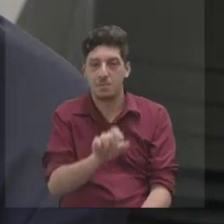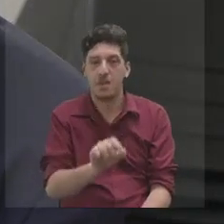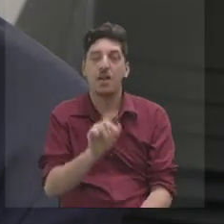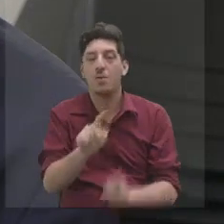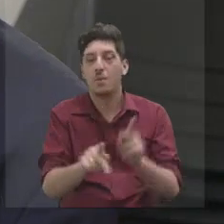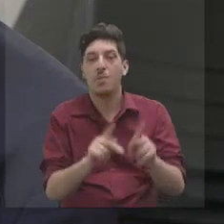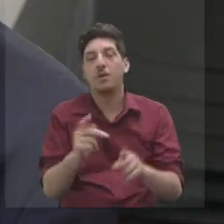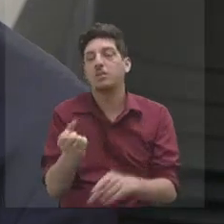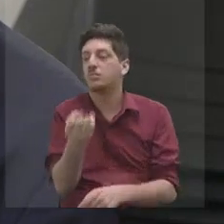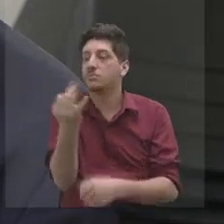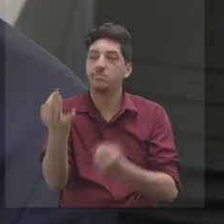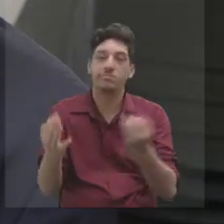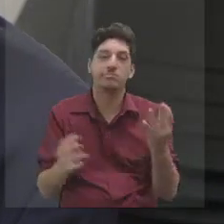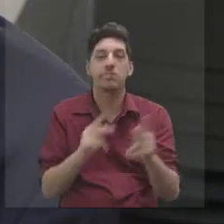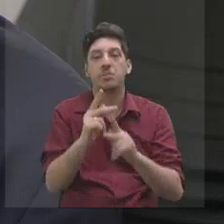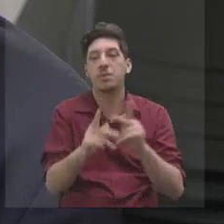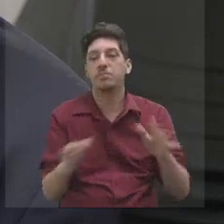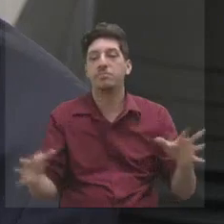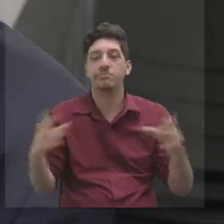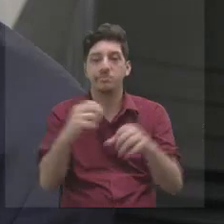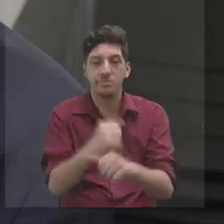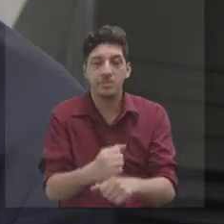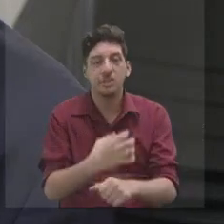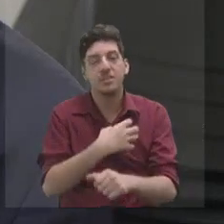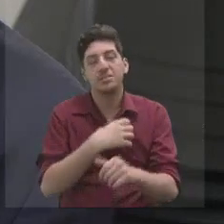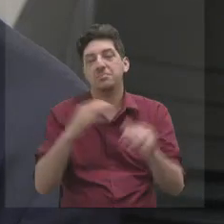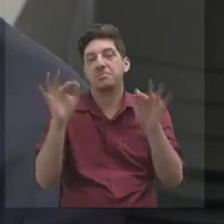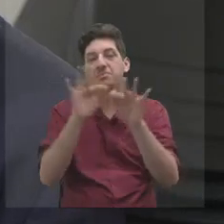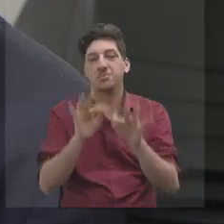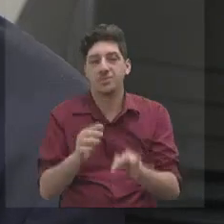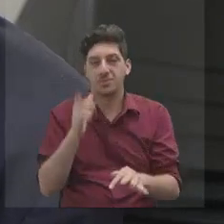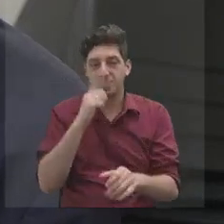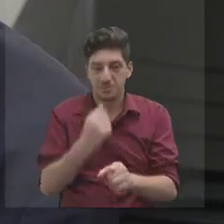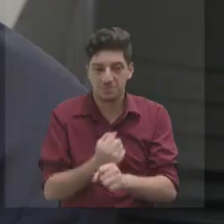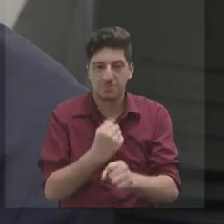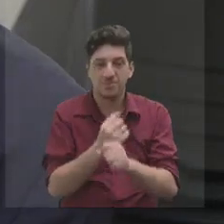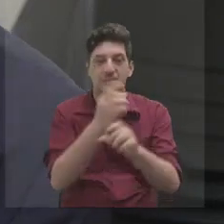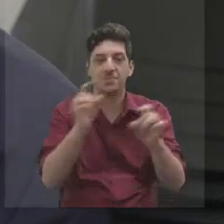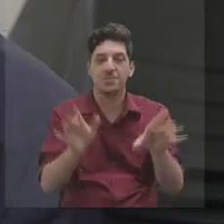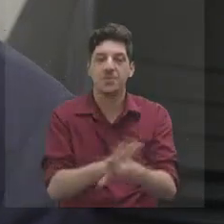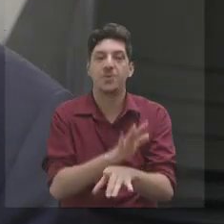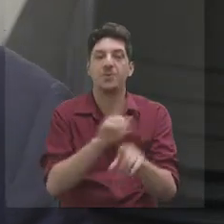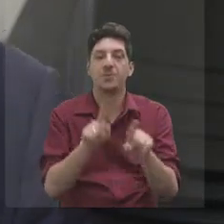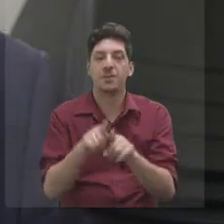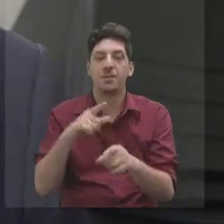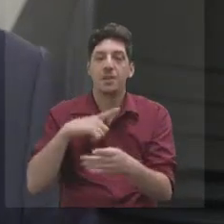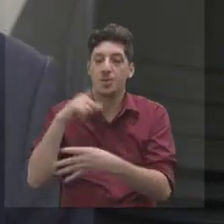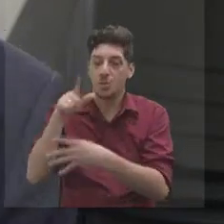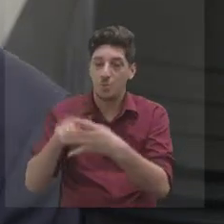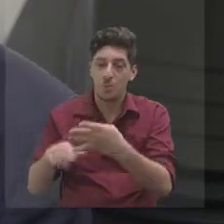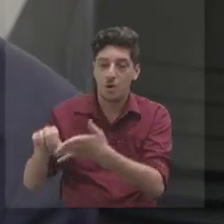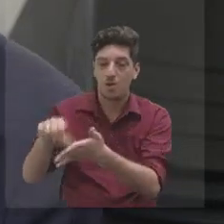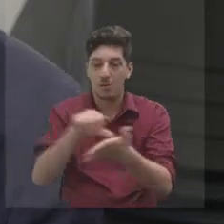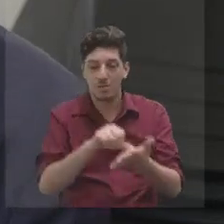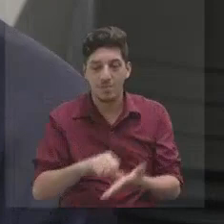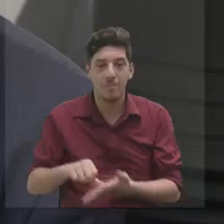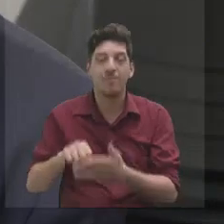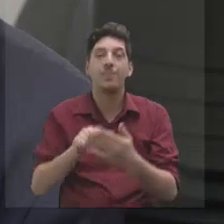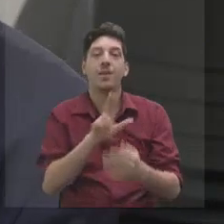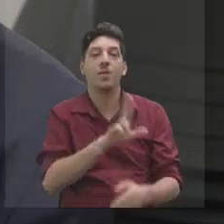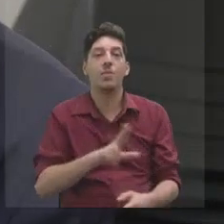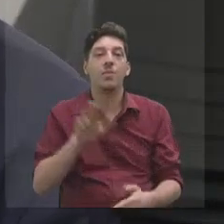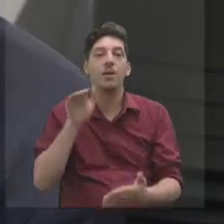muito feliz com essa obra ter sido concluída há quatro novas 7 que liga Uberlandia prata e